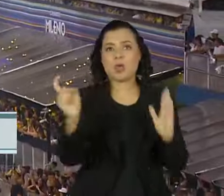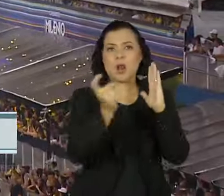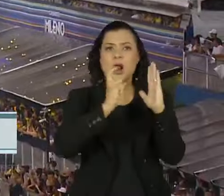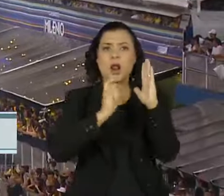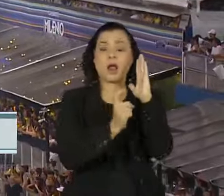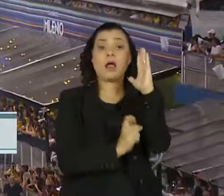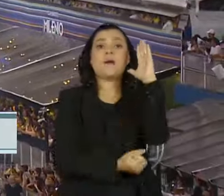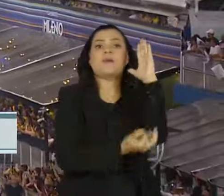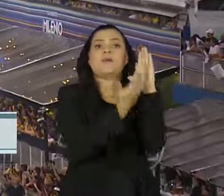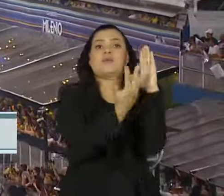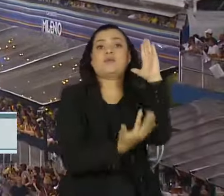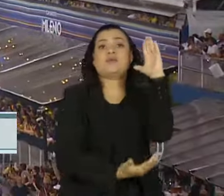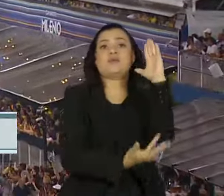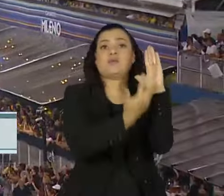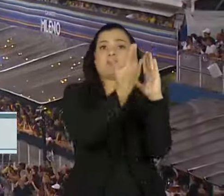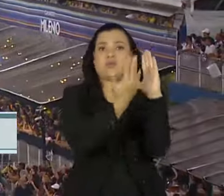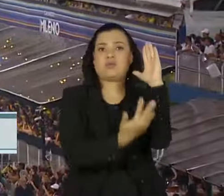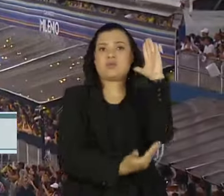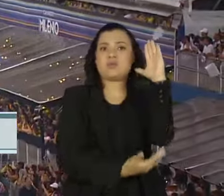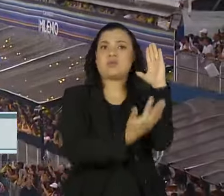fogo.